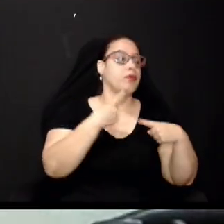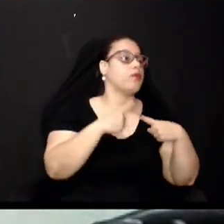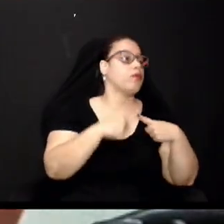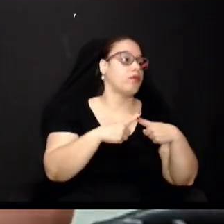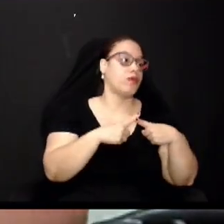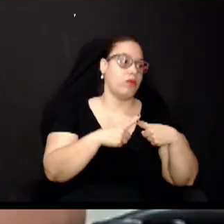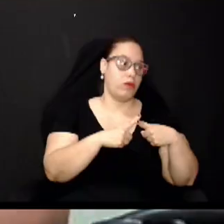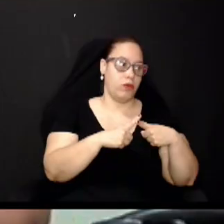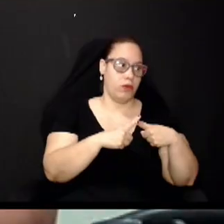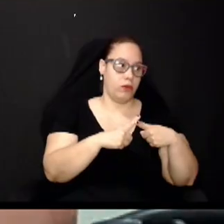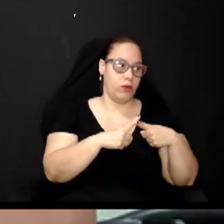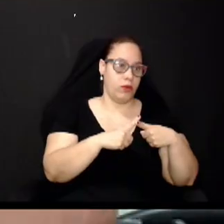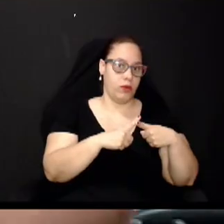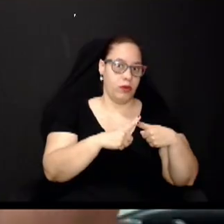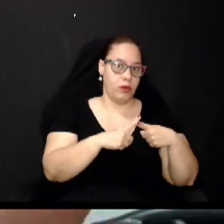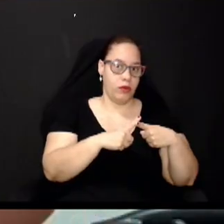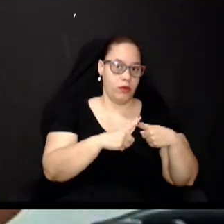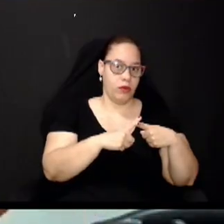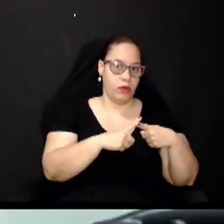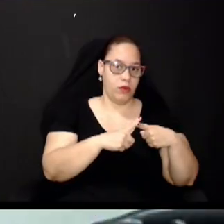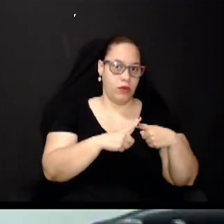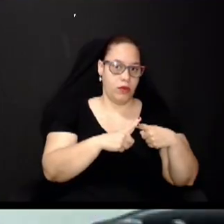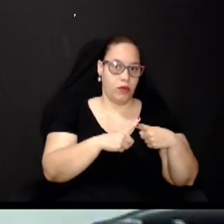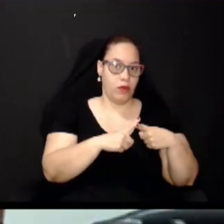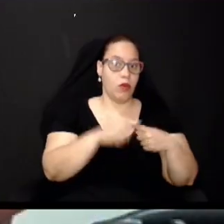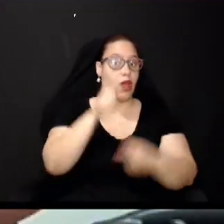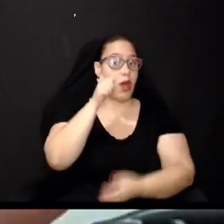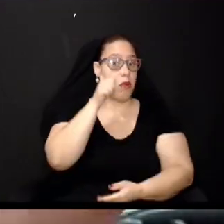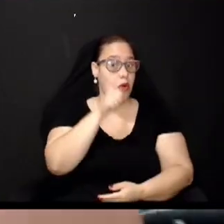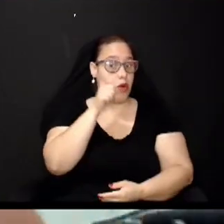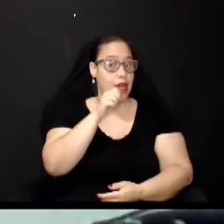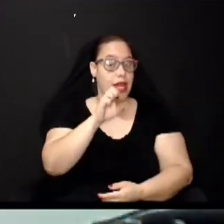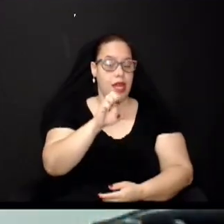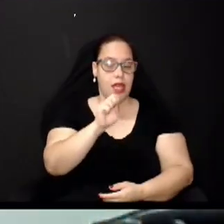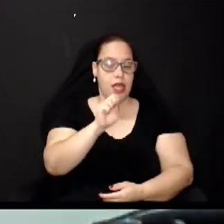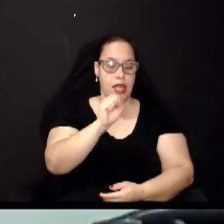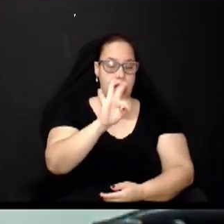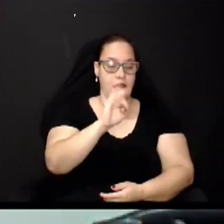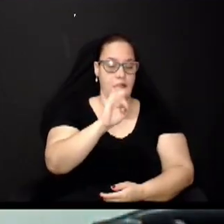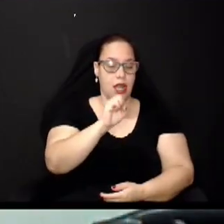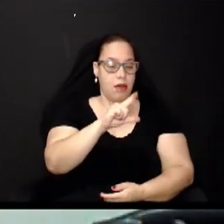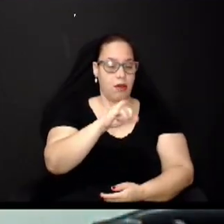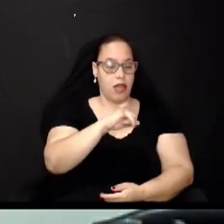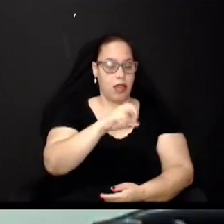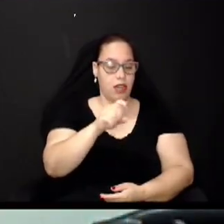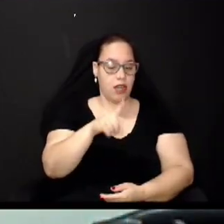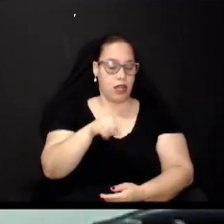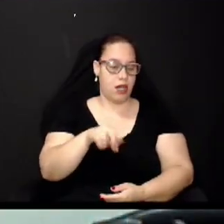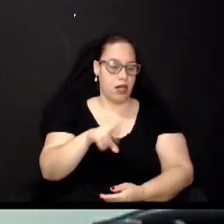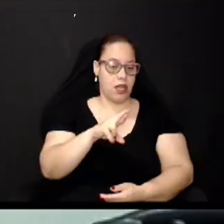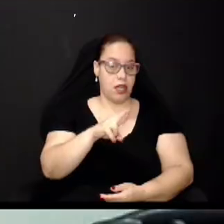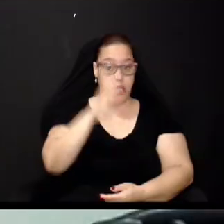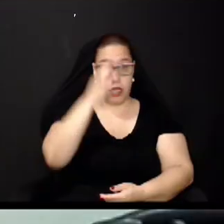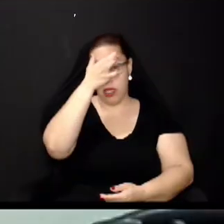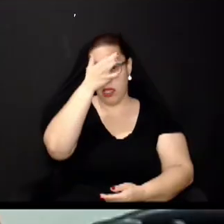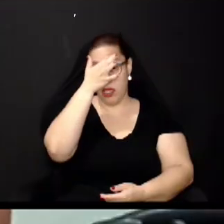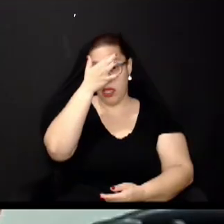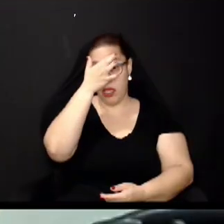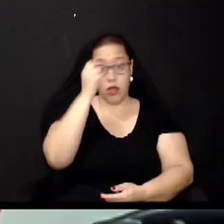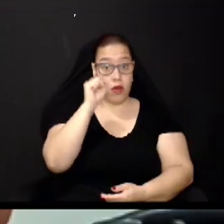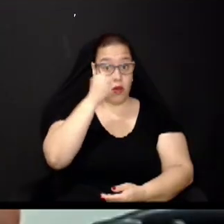vai estabilizar a mulher, a gente trata algumas situações que são tão graves, a gente trata como